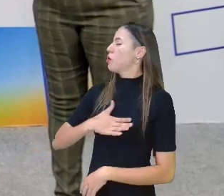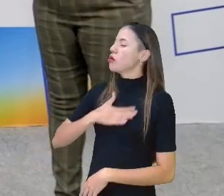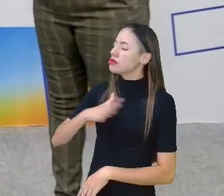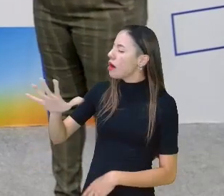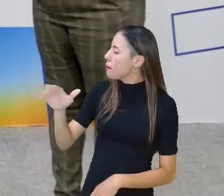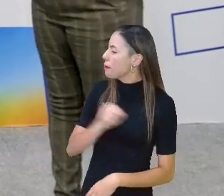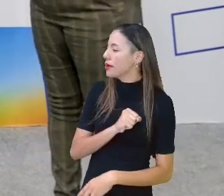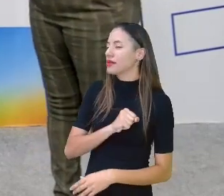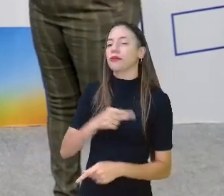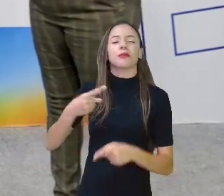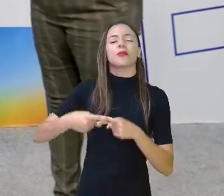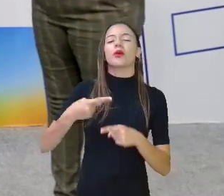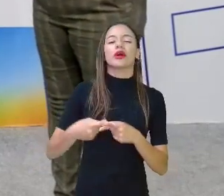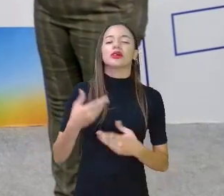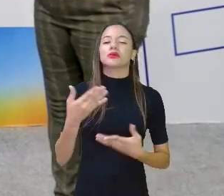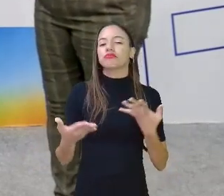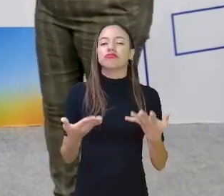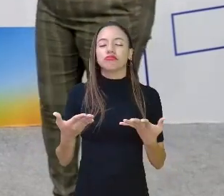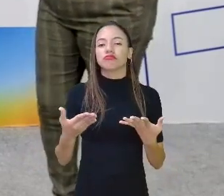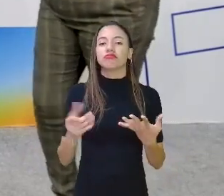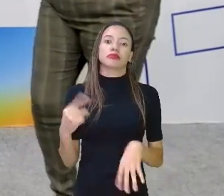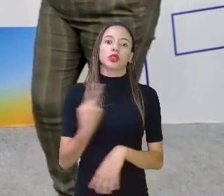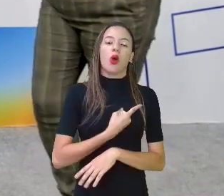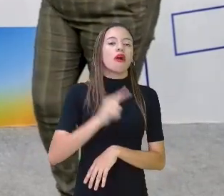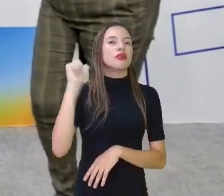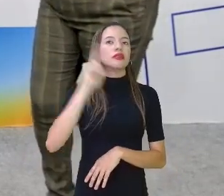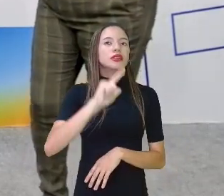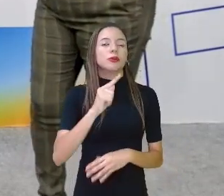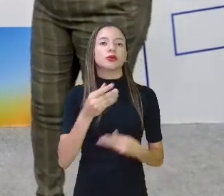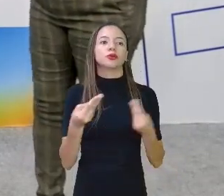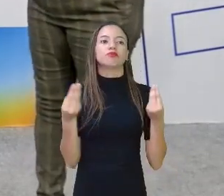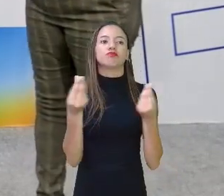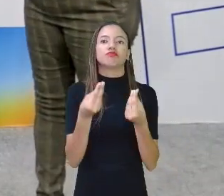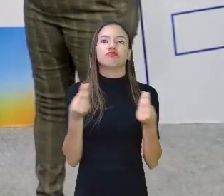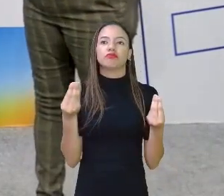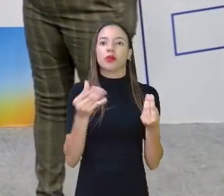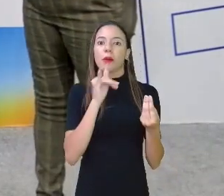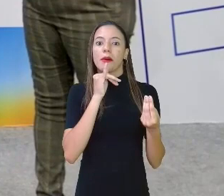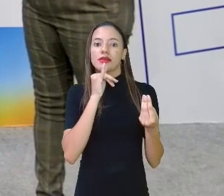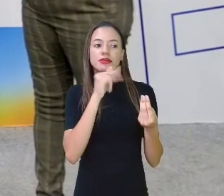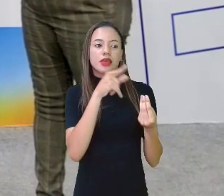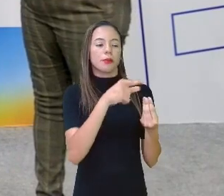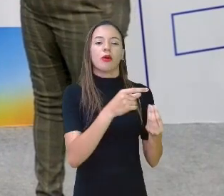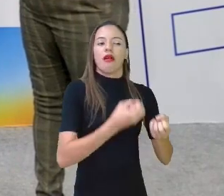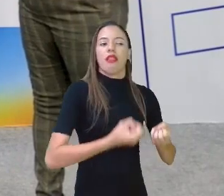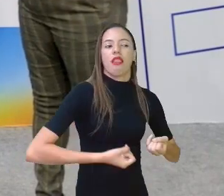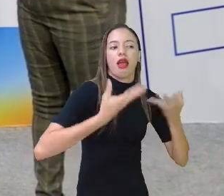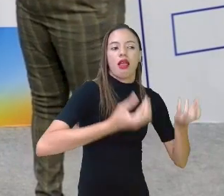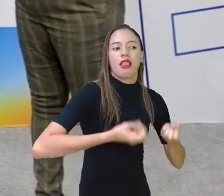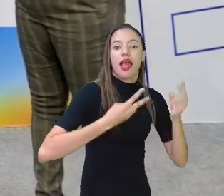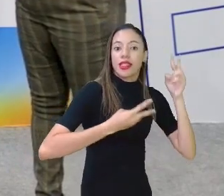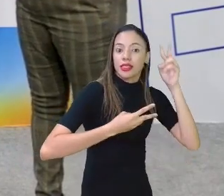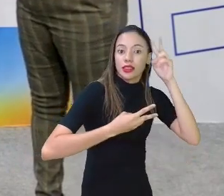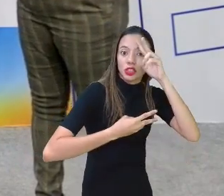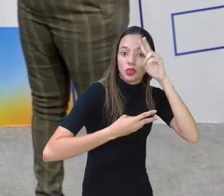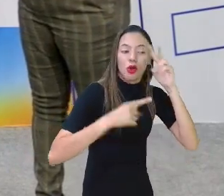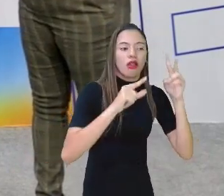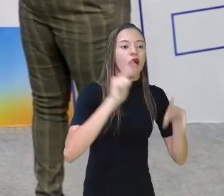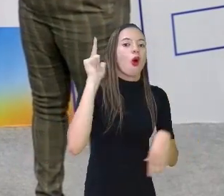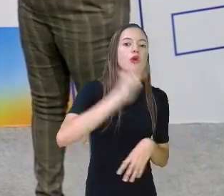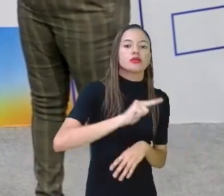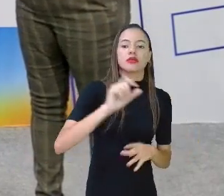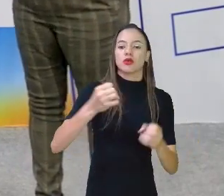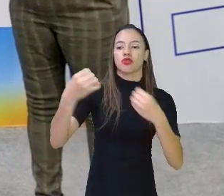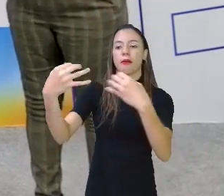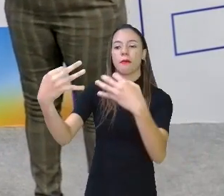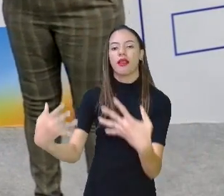também. Por quê? Porque a gente conseguiu, né, através de uma contação de história, falar